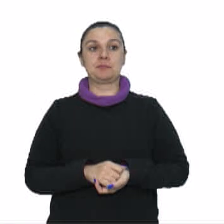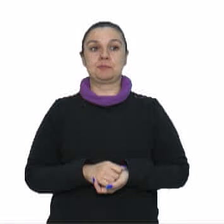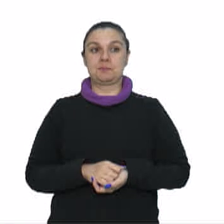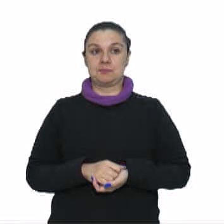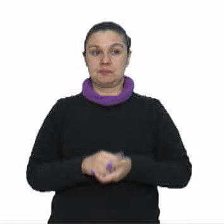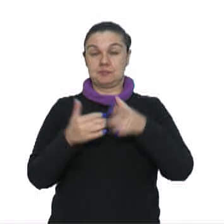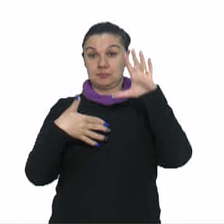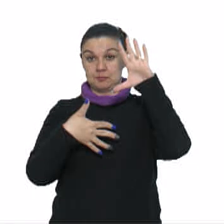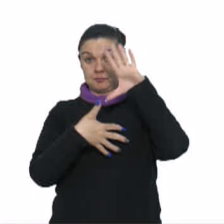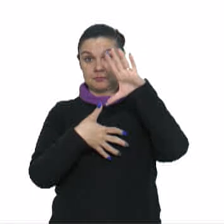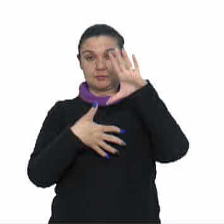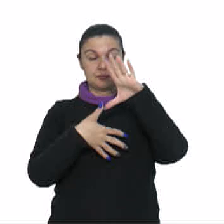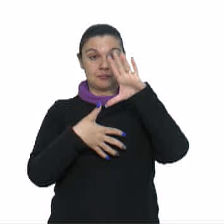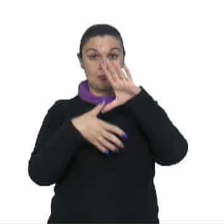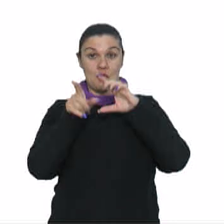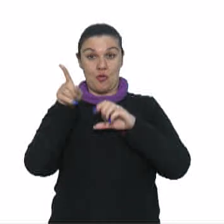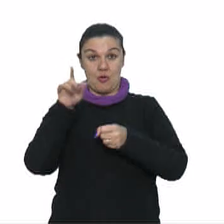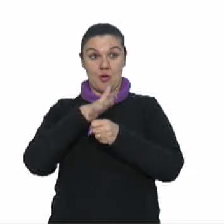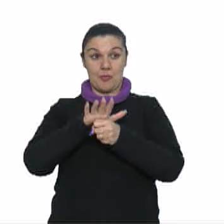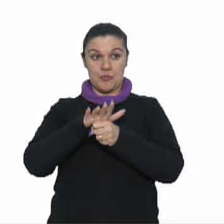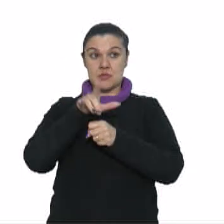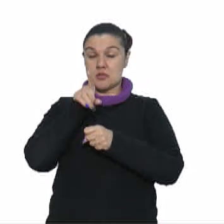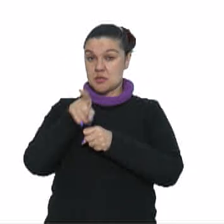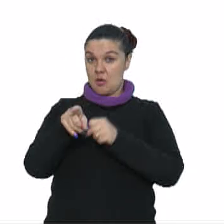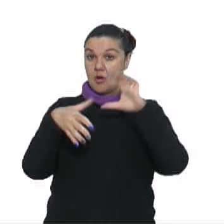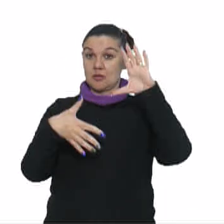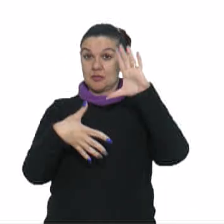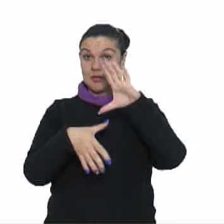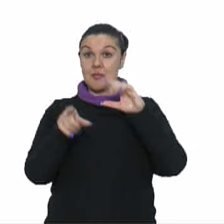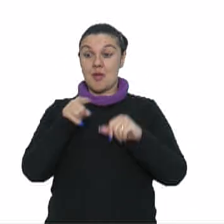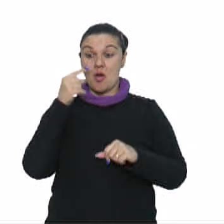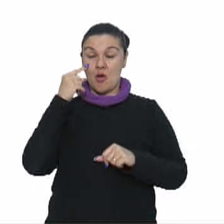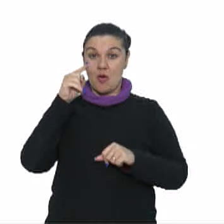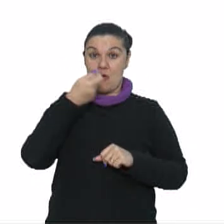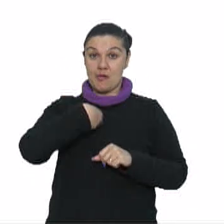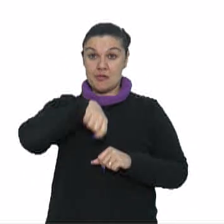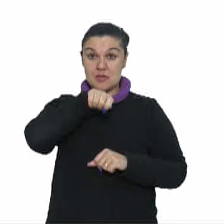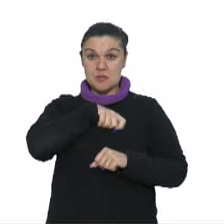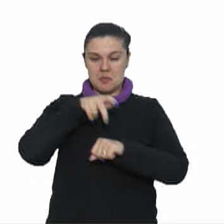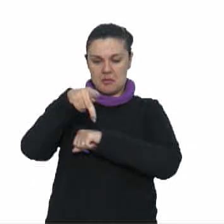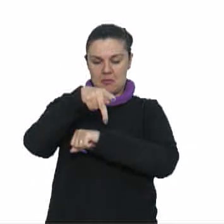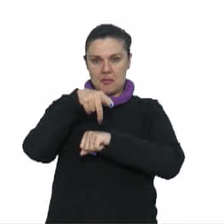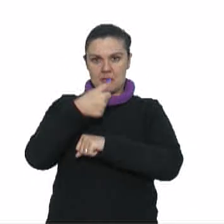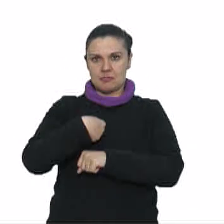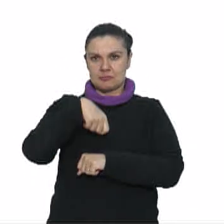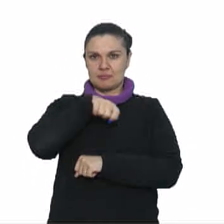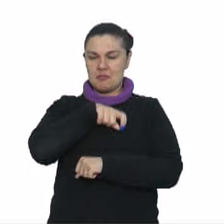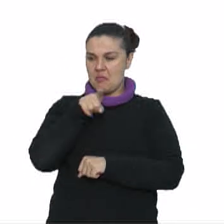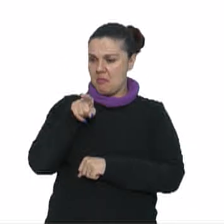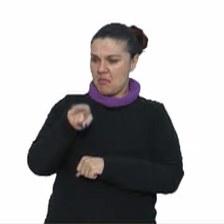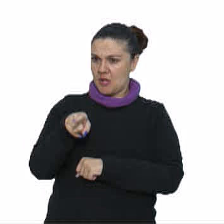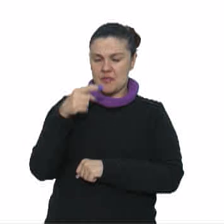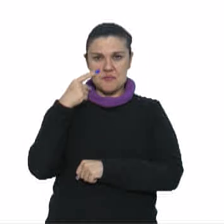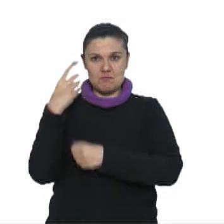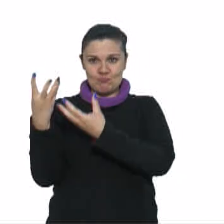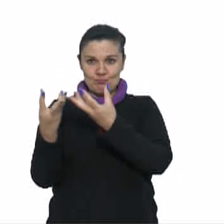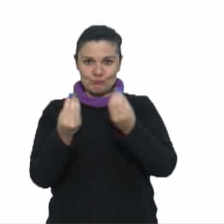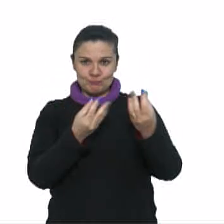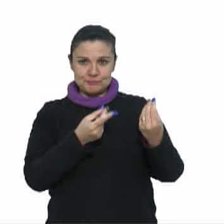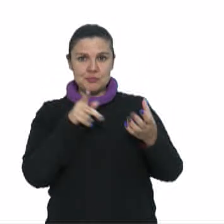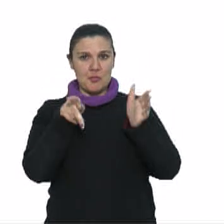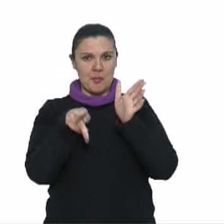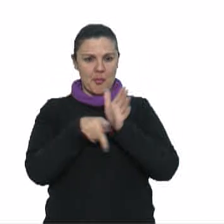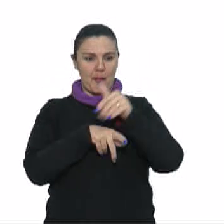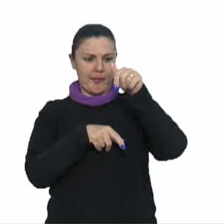América, Madrid, Espanha. Isso me chamou muita atenção também quando fui montar a aula de vocês. Você vê, enfim, vários